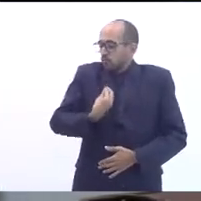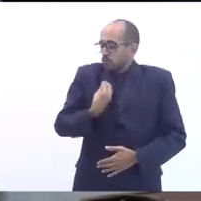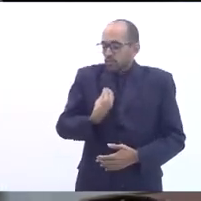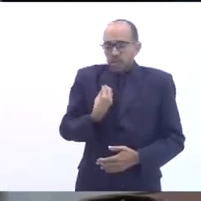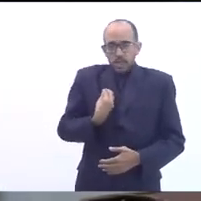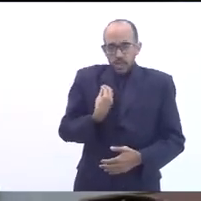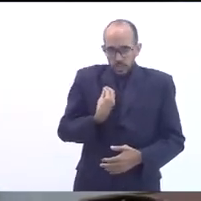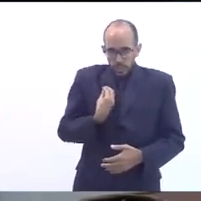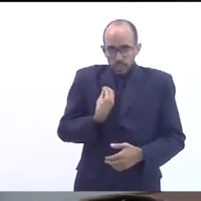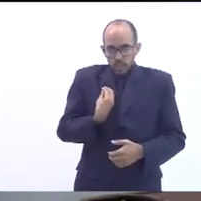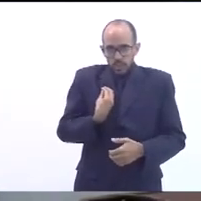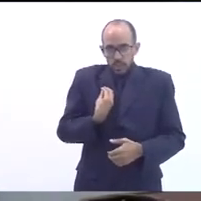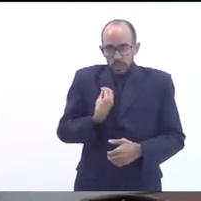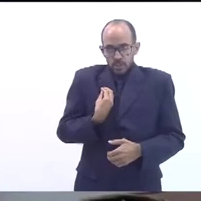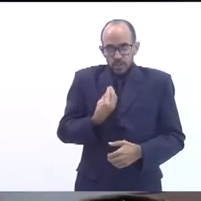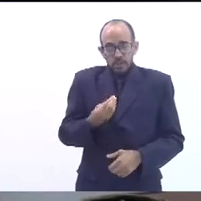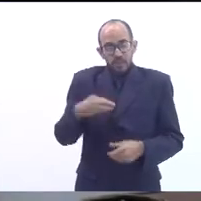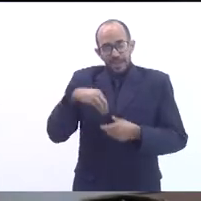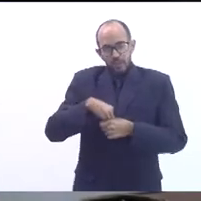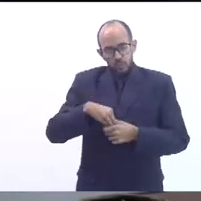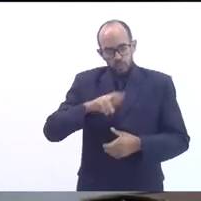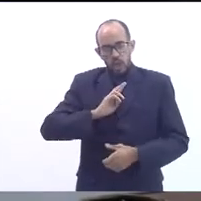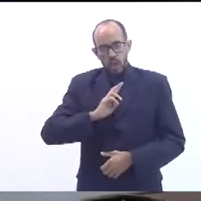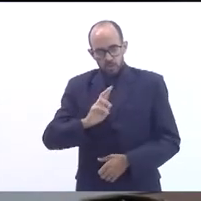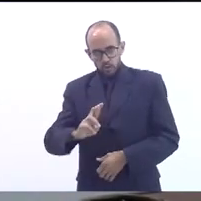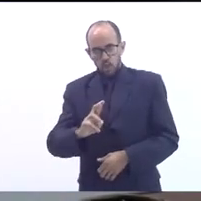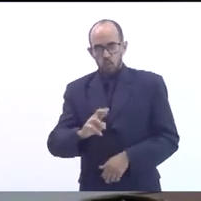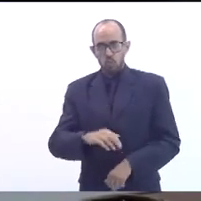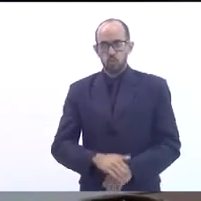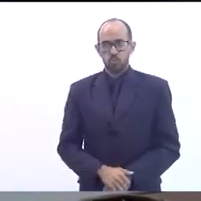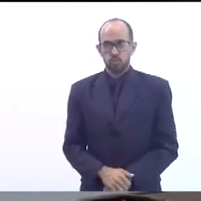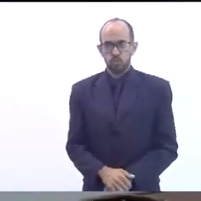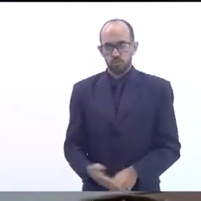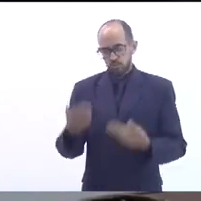mundo a partir da religião ou das religiões obrigado